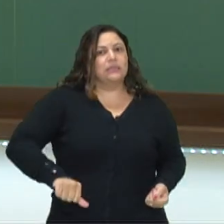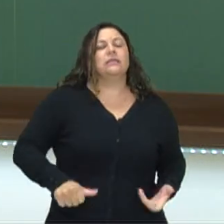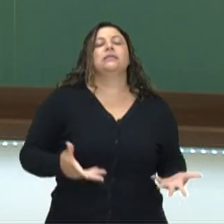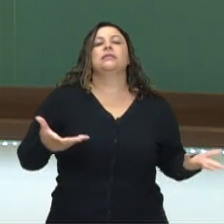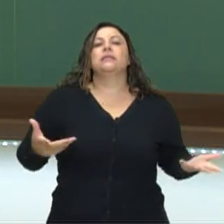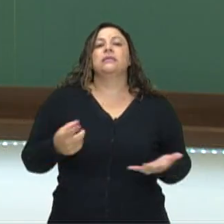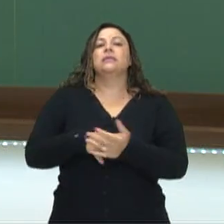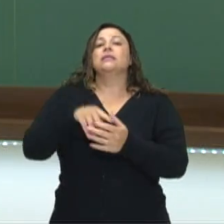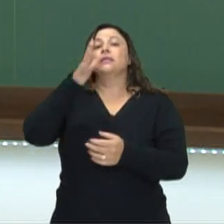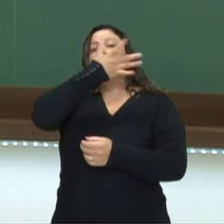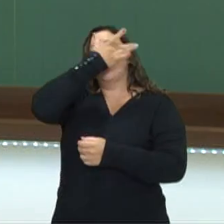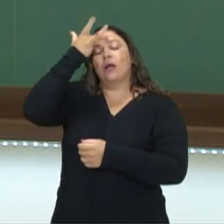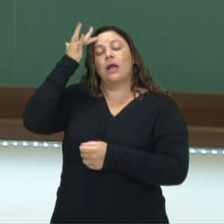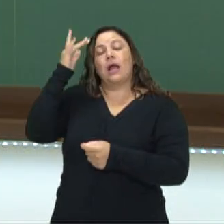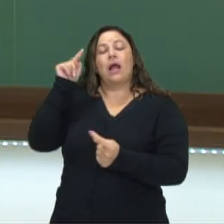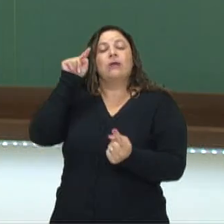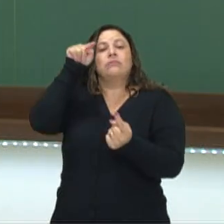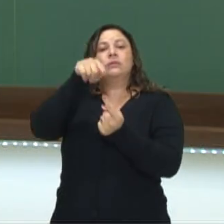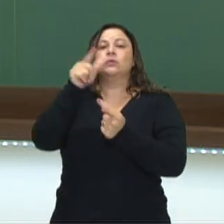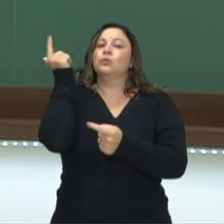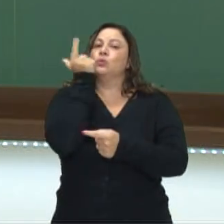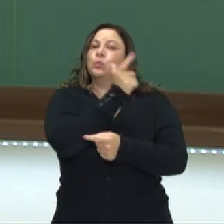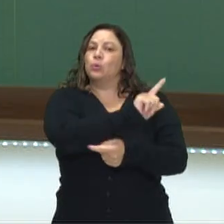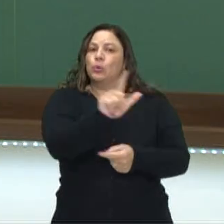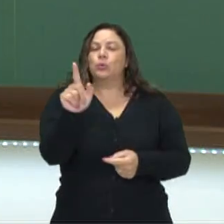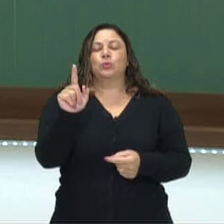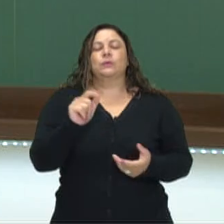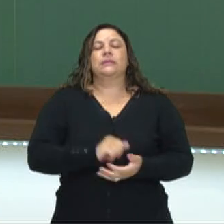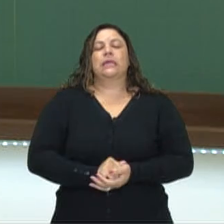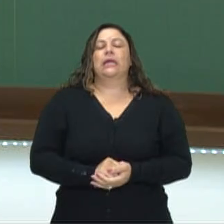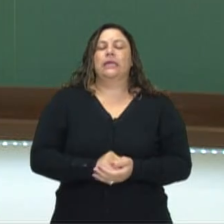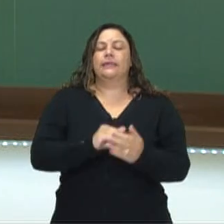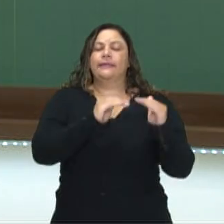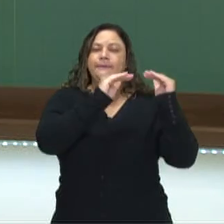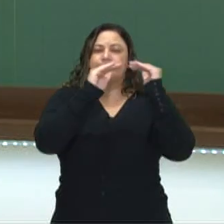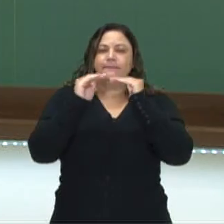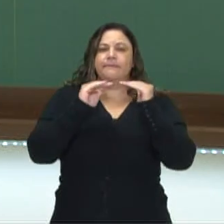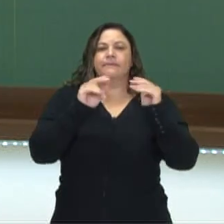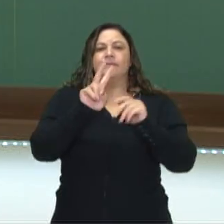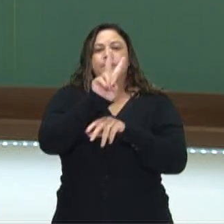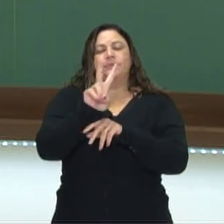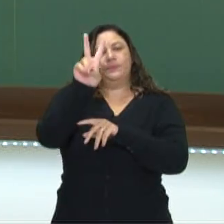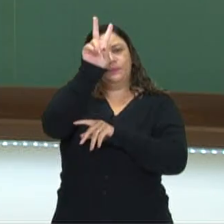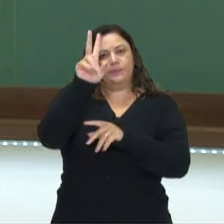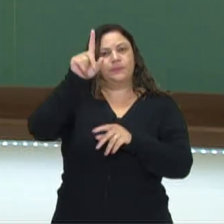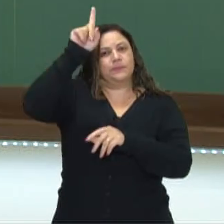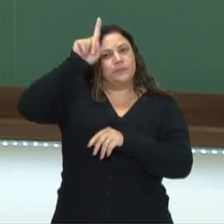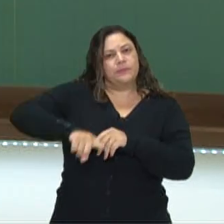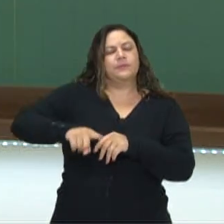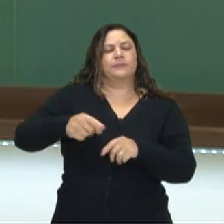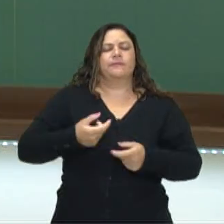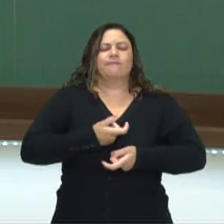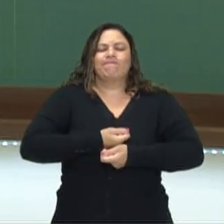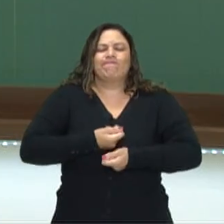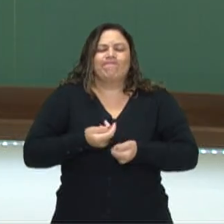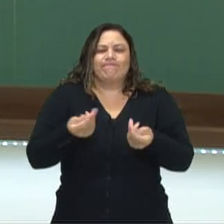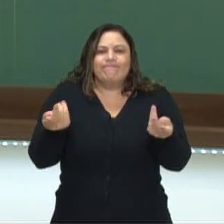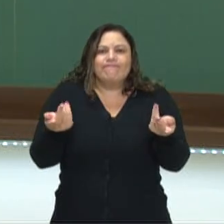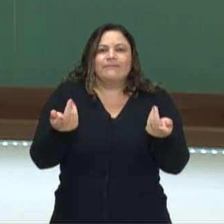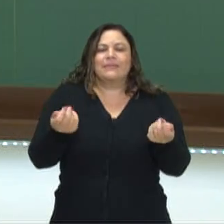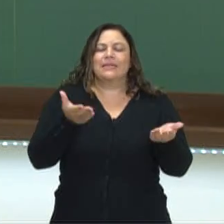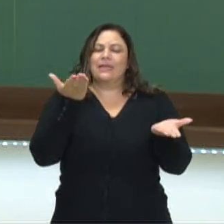pessoa que consegue agir de acordo com a virtude é aquela que tem uma generosidade ali